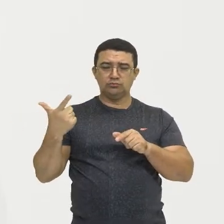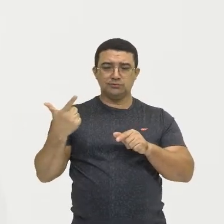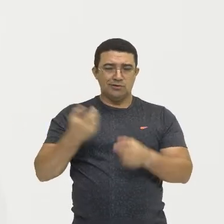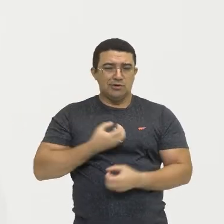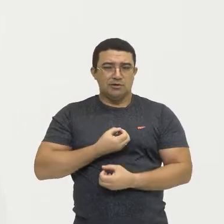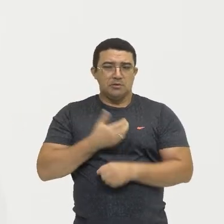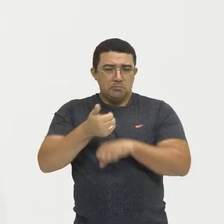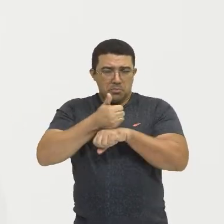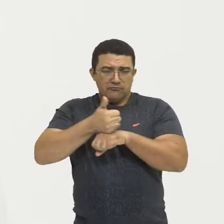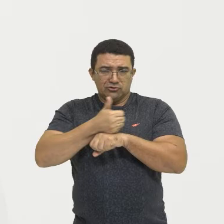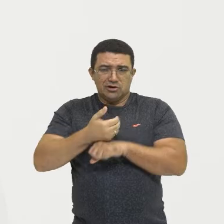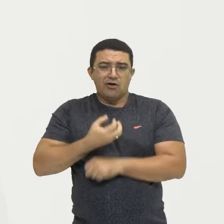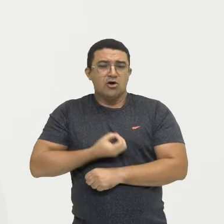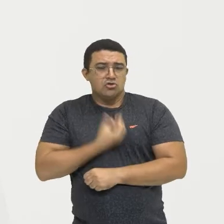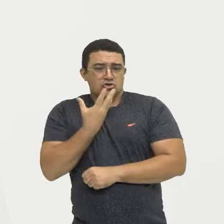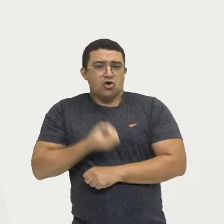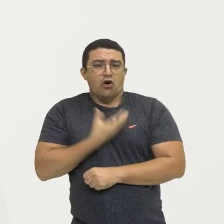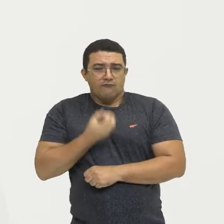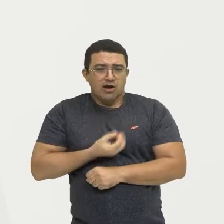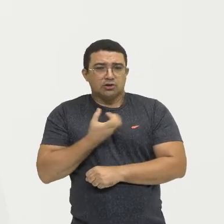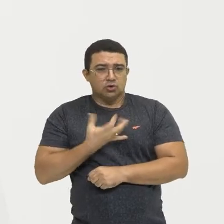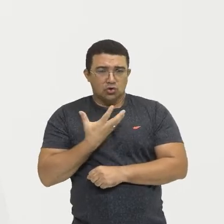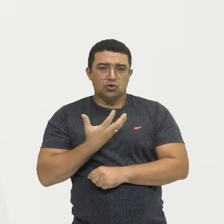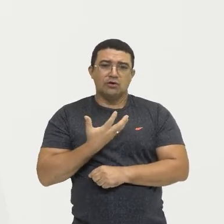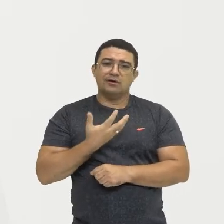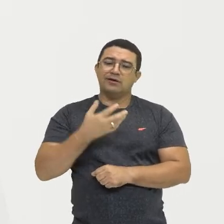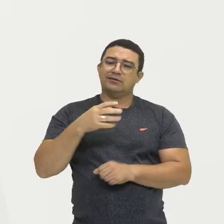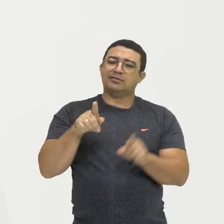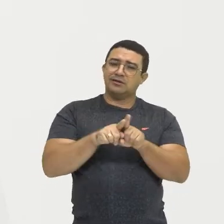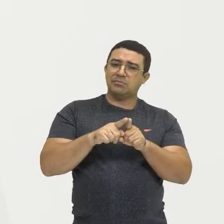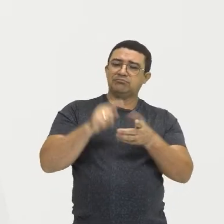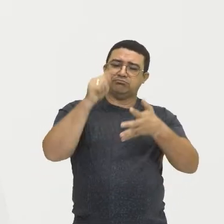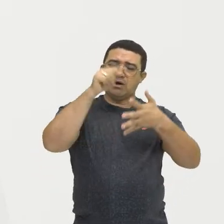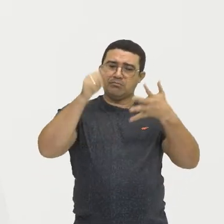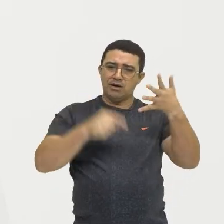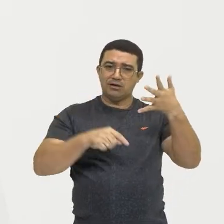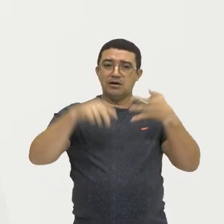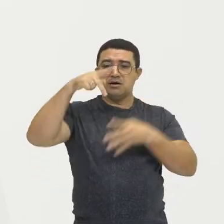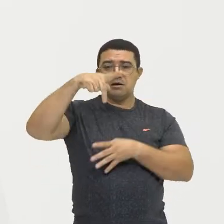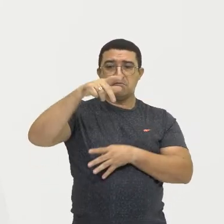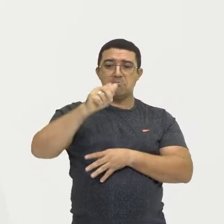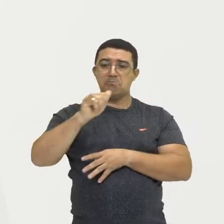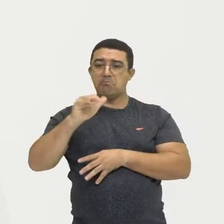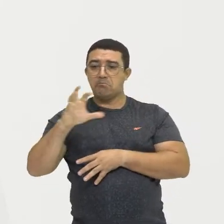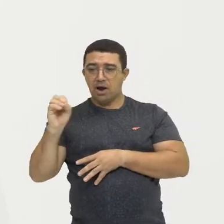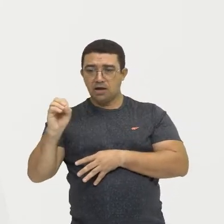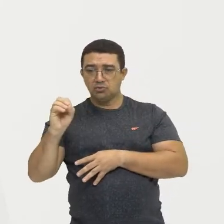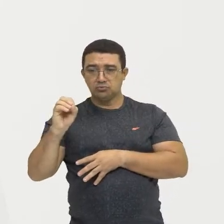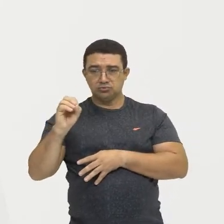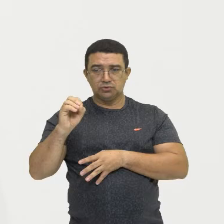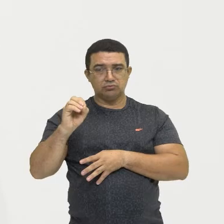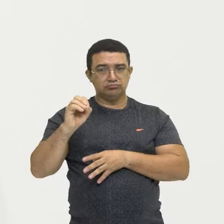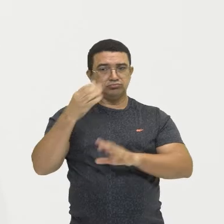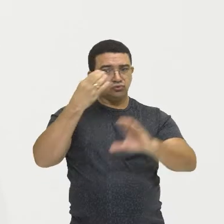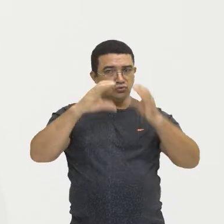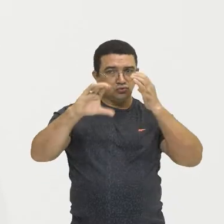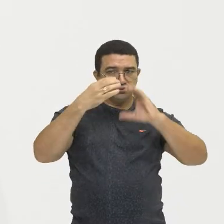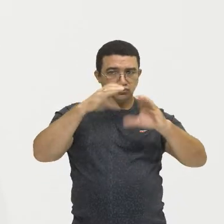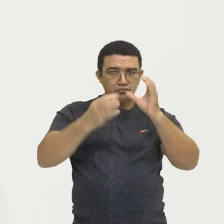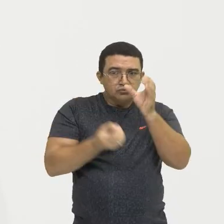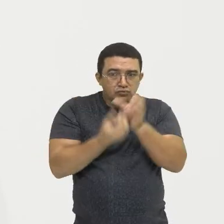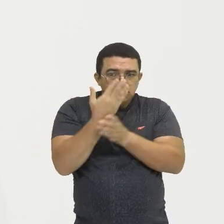de Taveróis, que você já conhece, porque a ele é atribuída a autoria da Cantiga da Guarvaia, né? Da